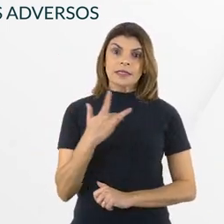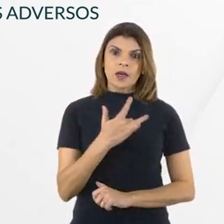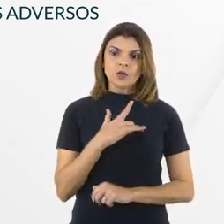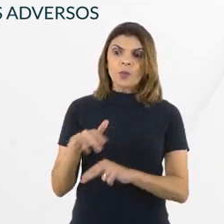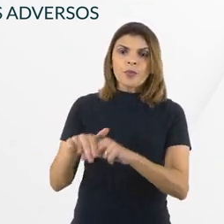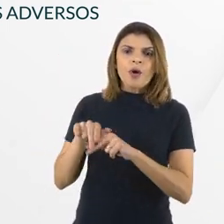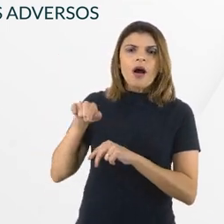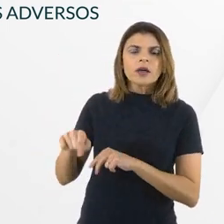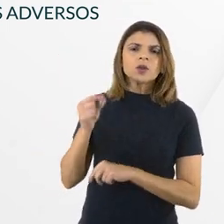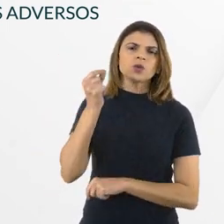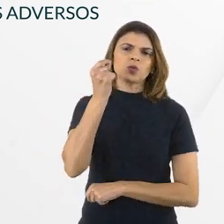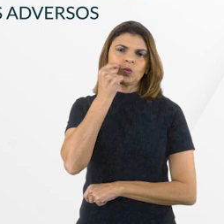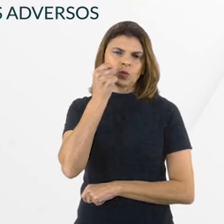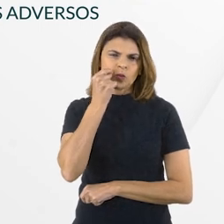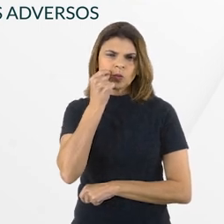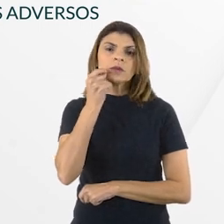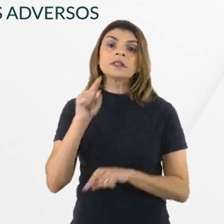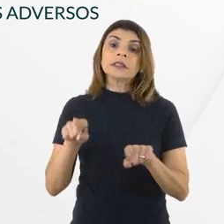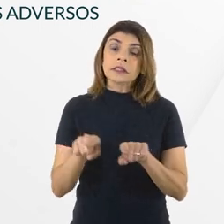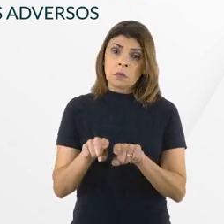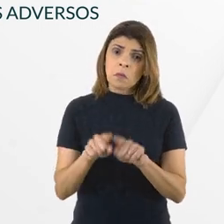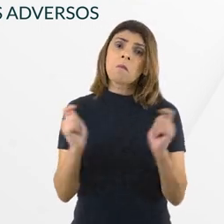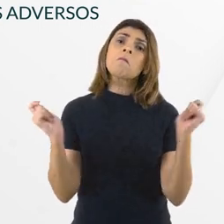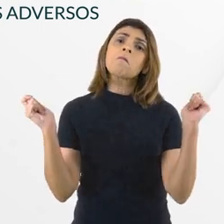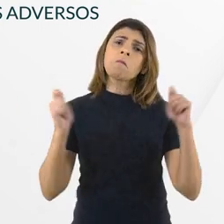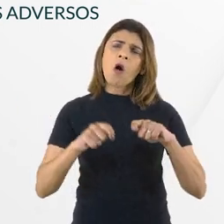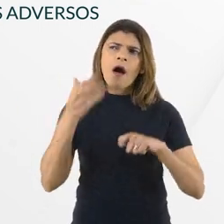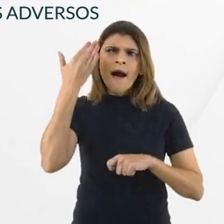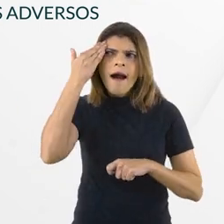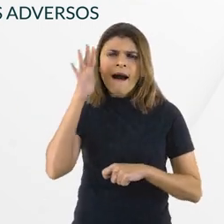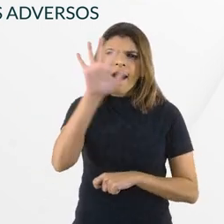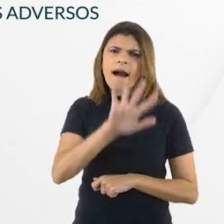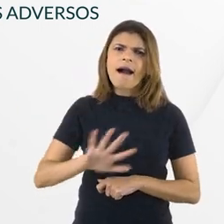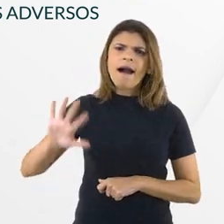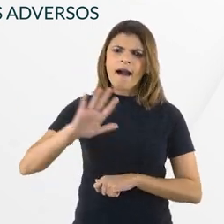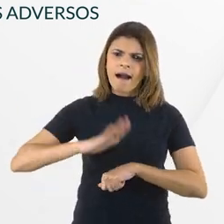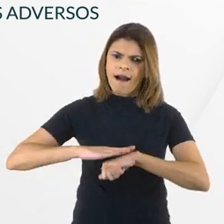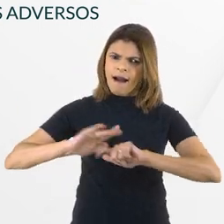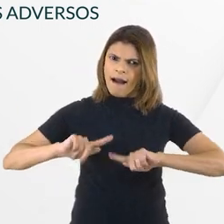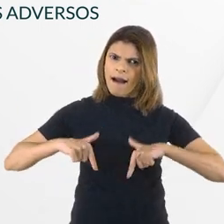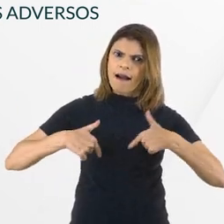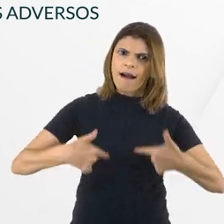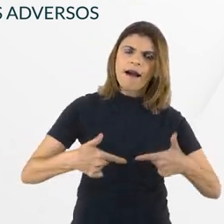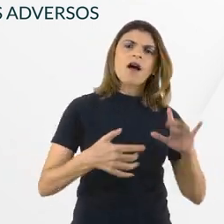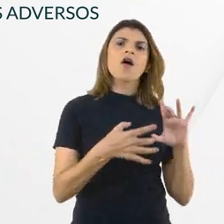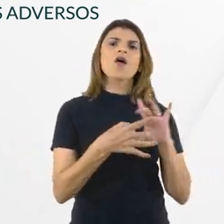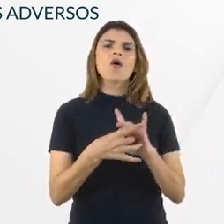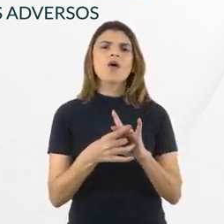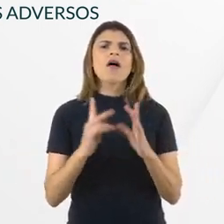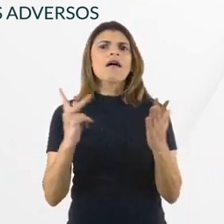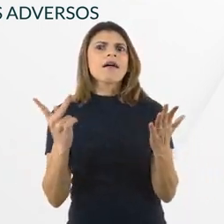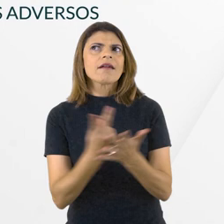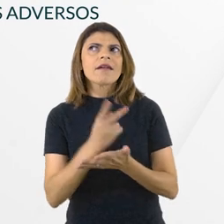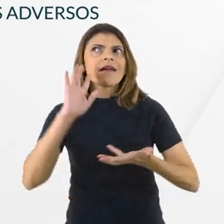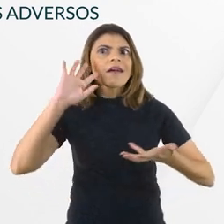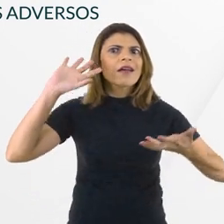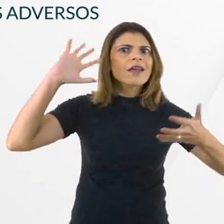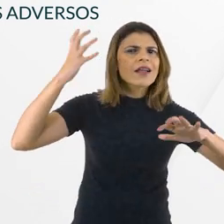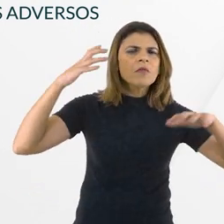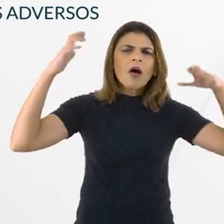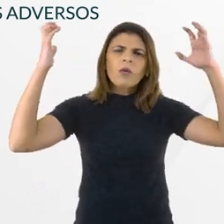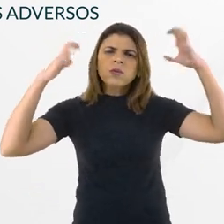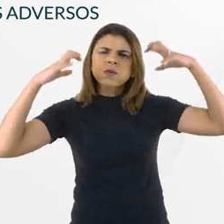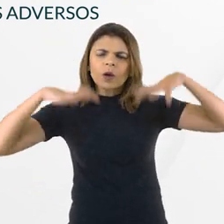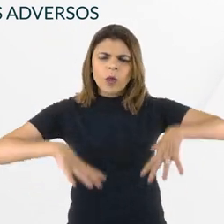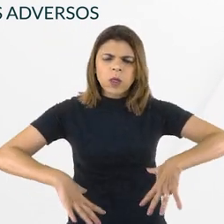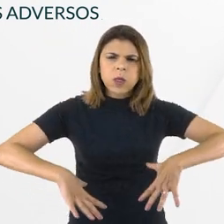da leptospirose. Além disso, você também entenderá como agir, neste contexto, diante de eventos